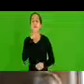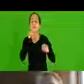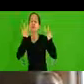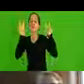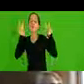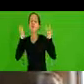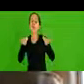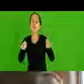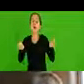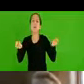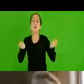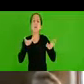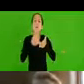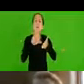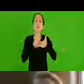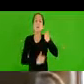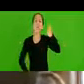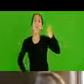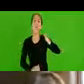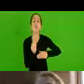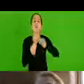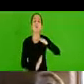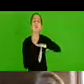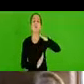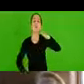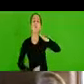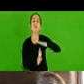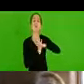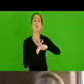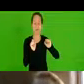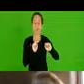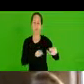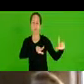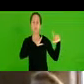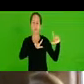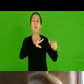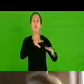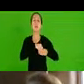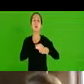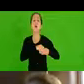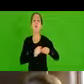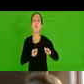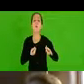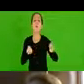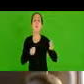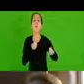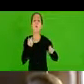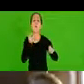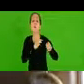não é? O que a qualidade pode passar? O que a qualidade vai nos trazer como ruptura?